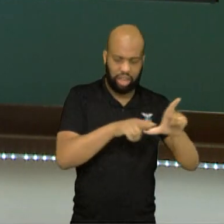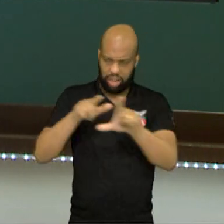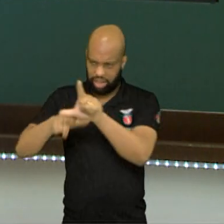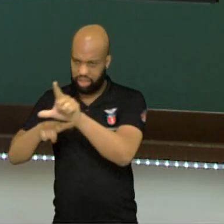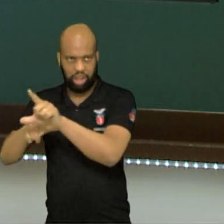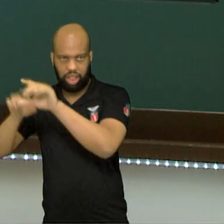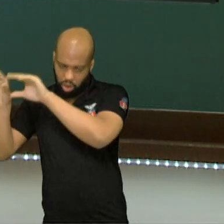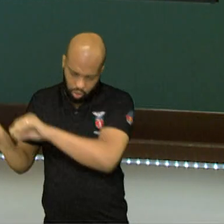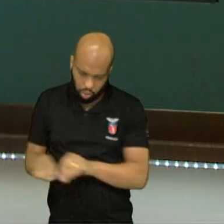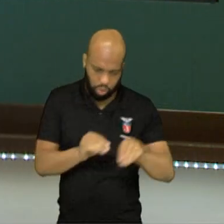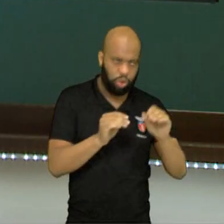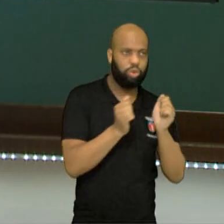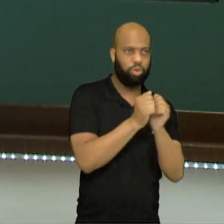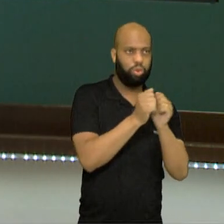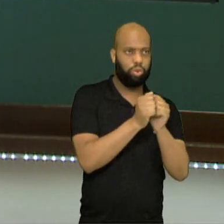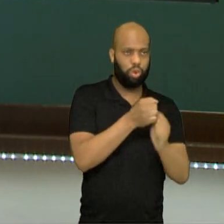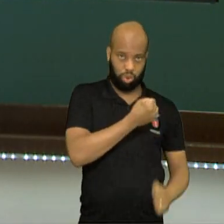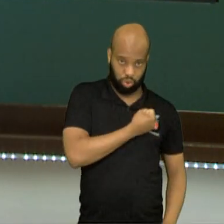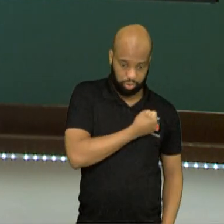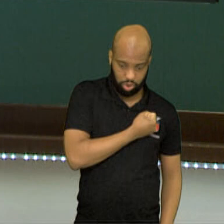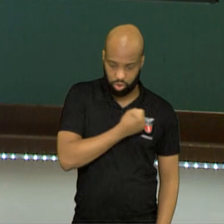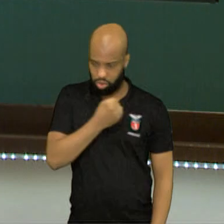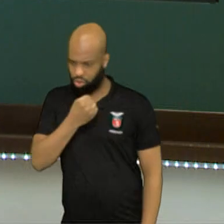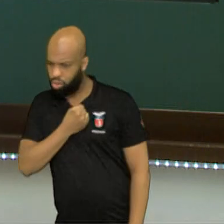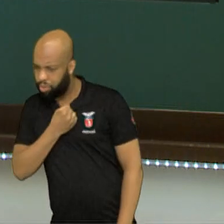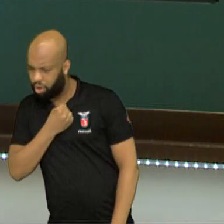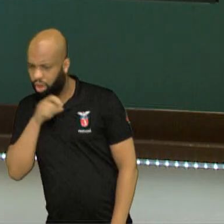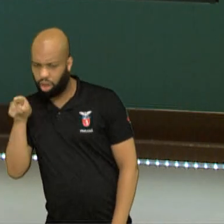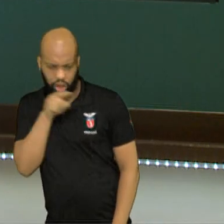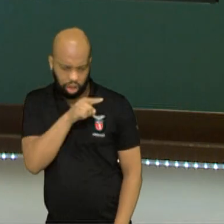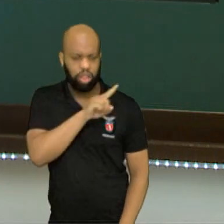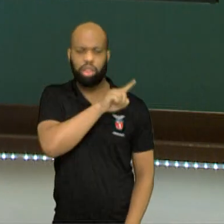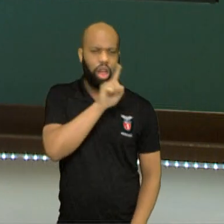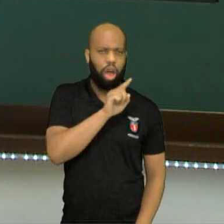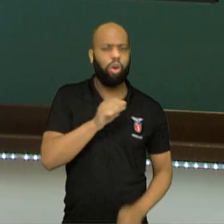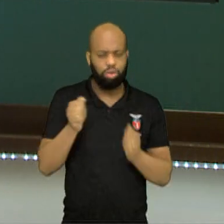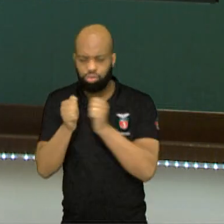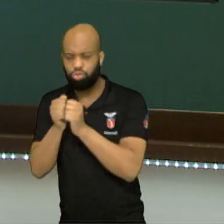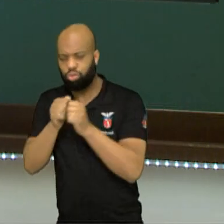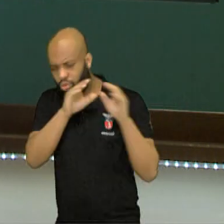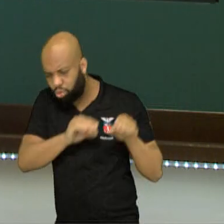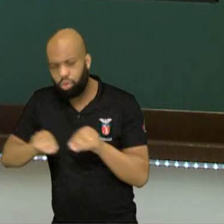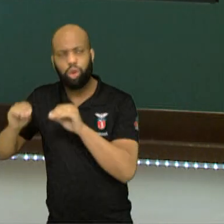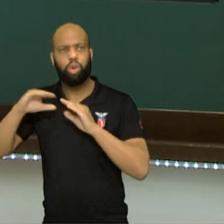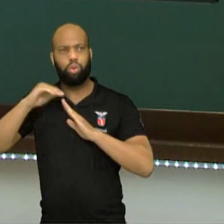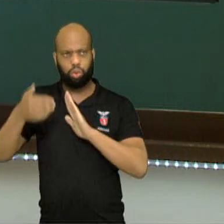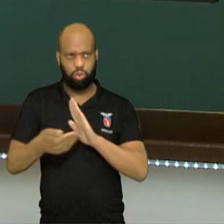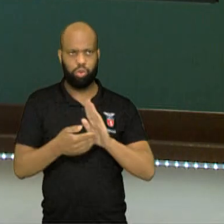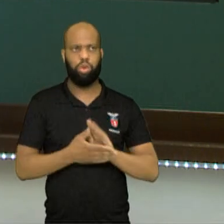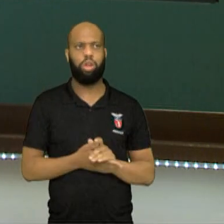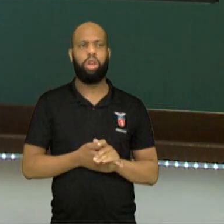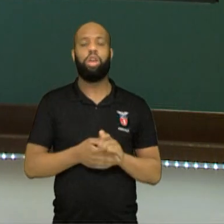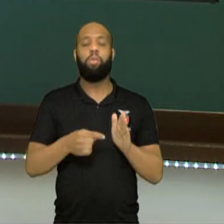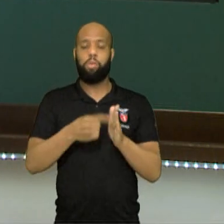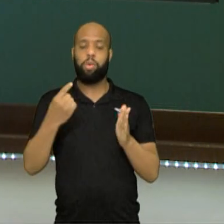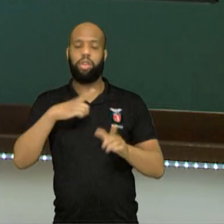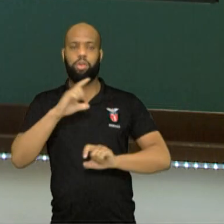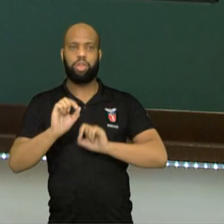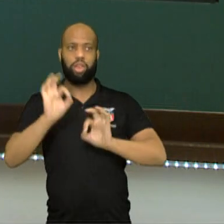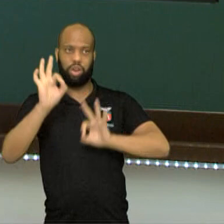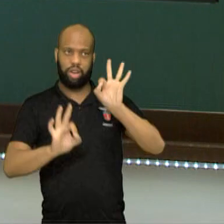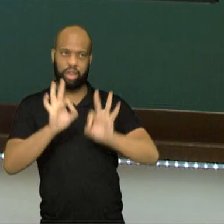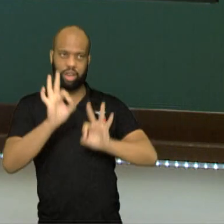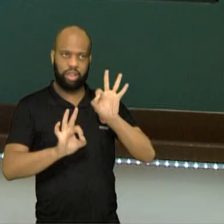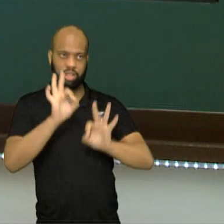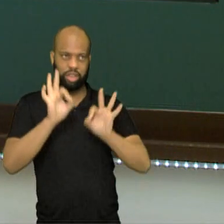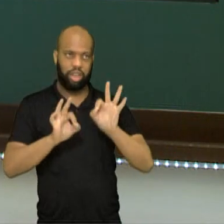equilibrados, né? Então, primeiramente, eu vou aplicar o princípio do equilíbrio aqui, da